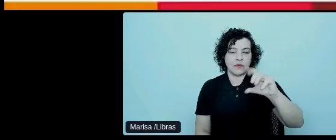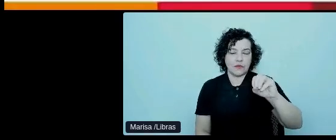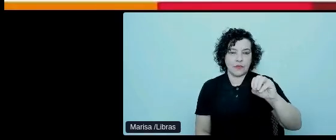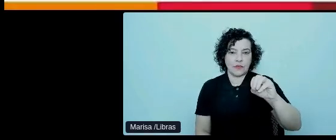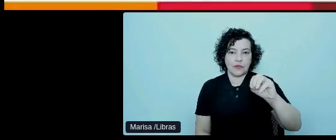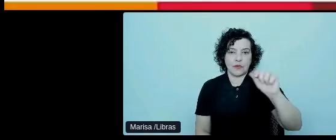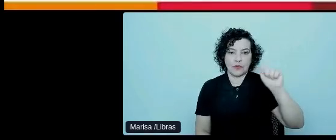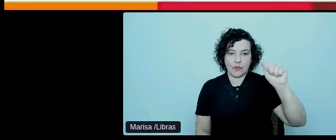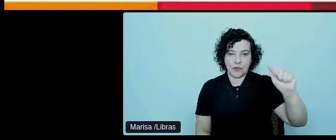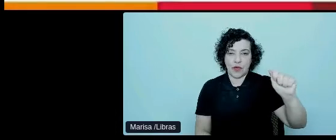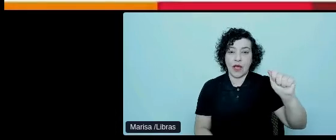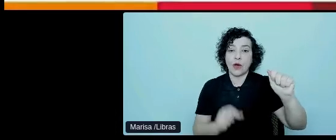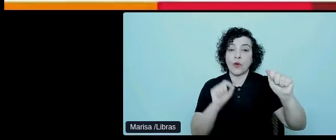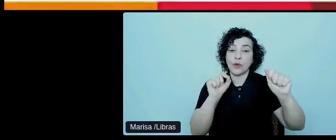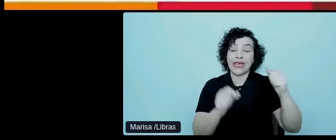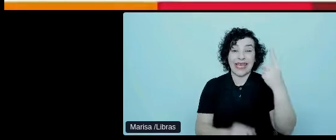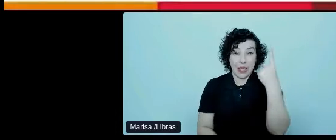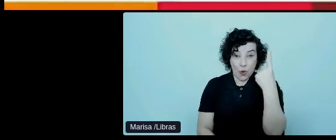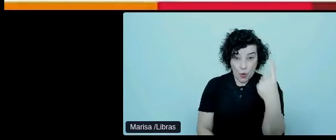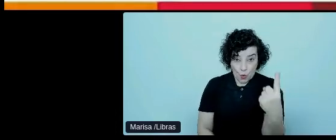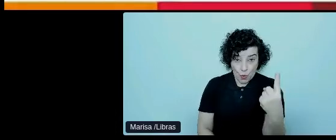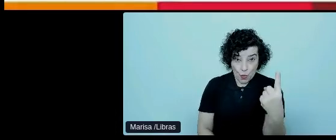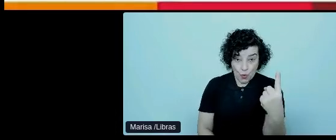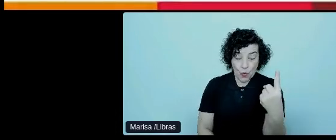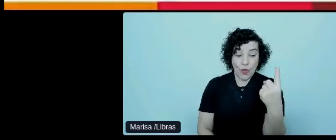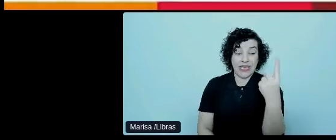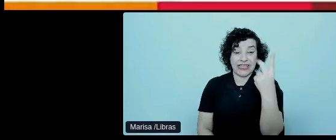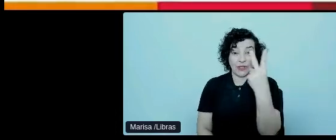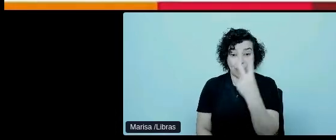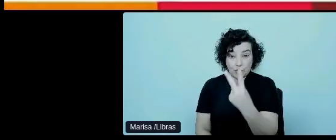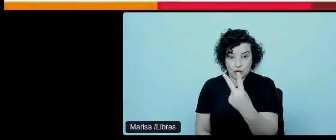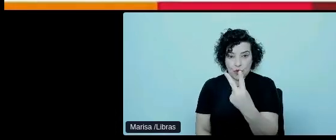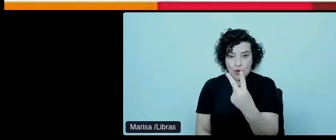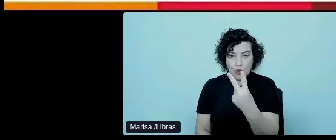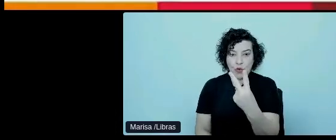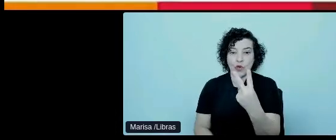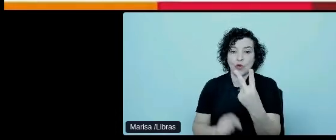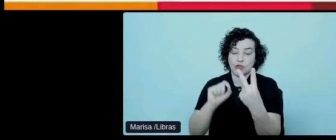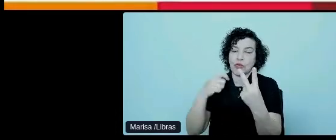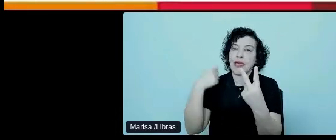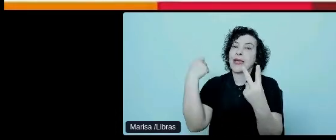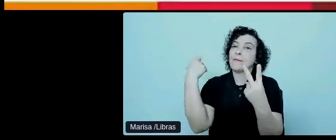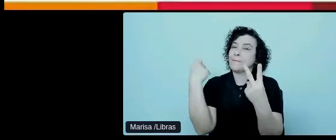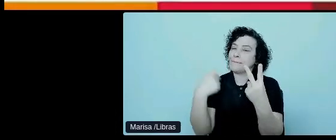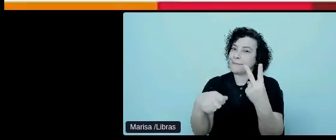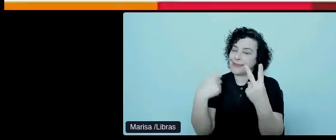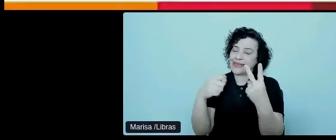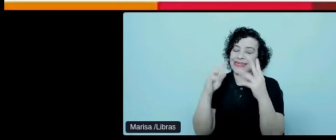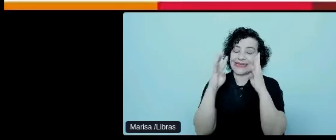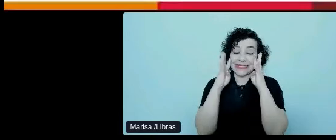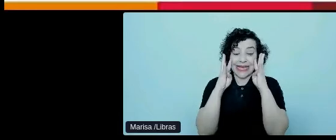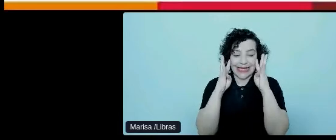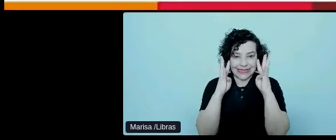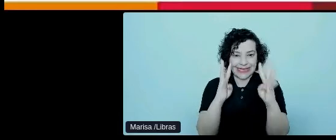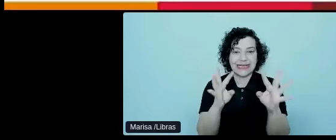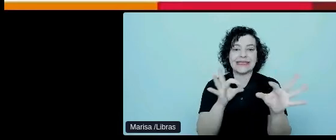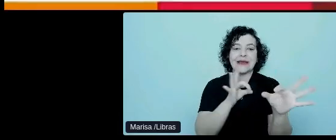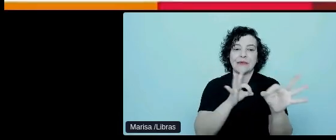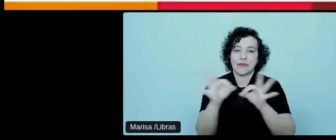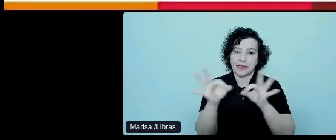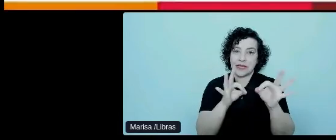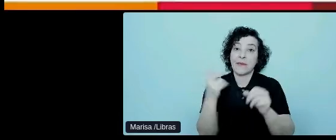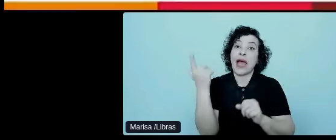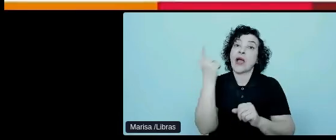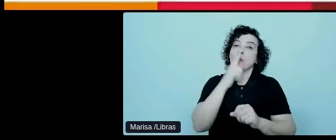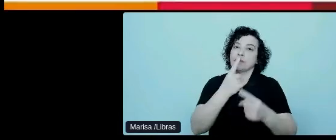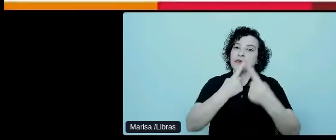checkpoints de prioridade 1 e 2 eles precisavam ser atendidos para chegar no duplo A.